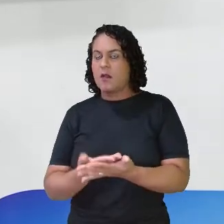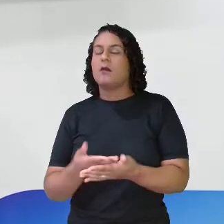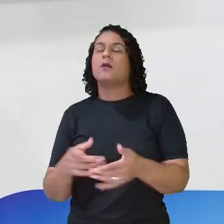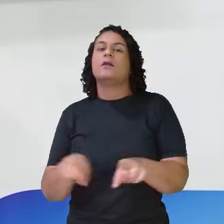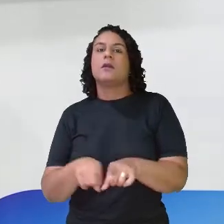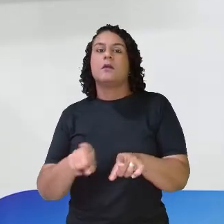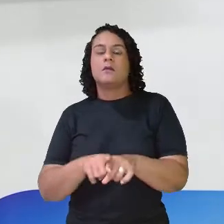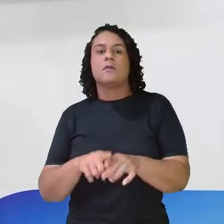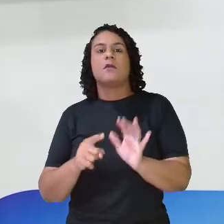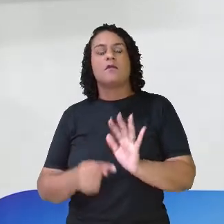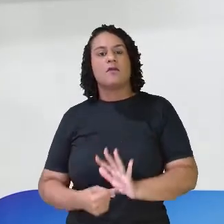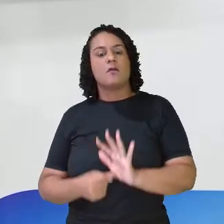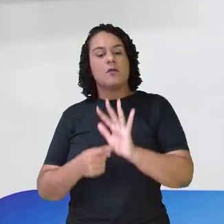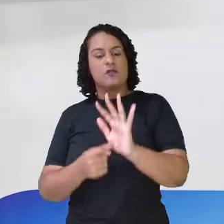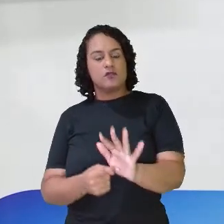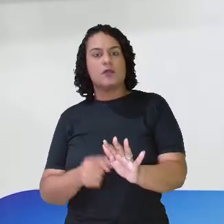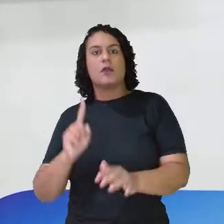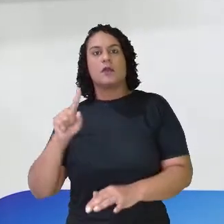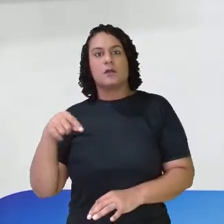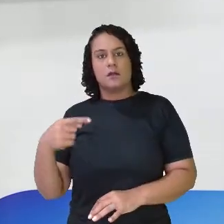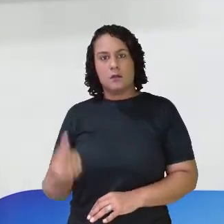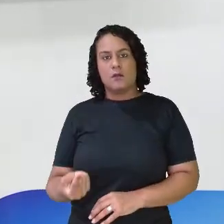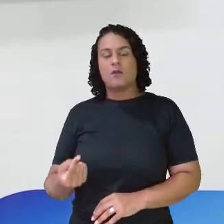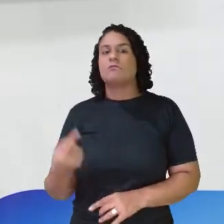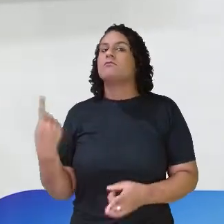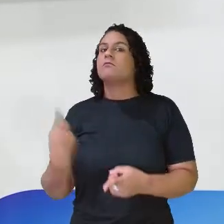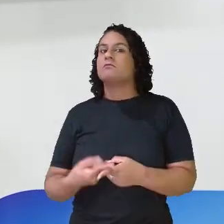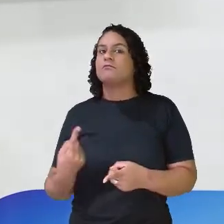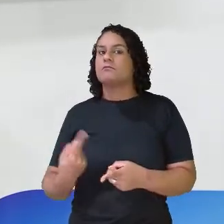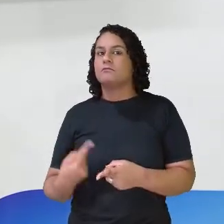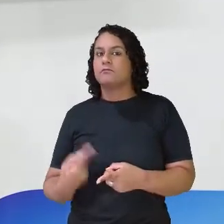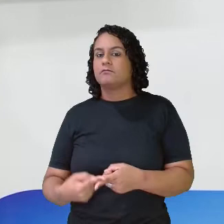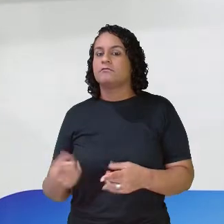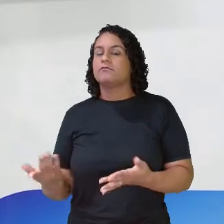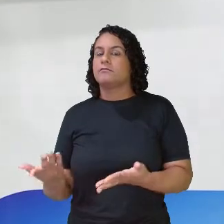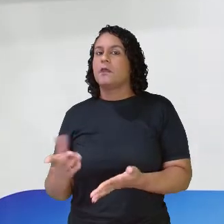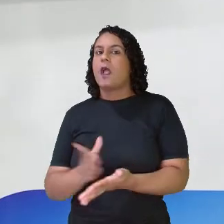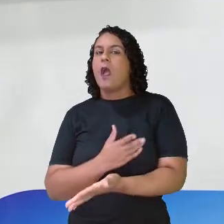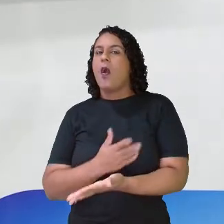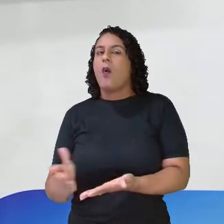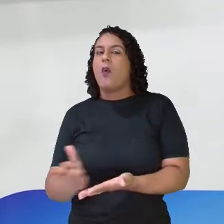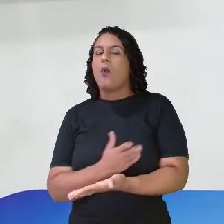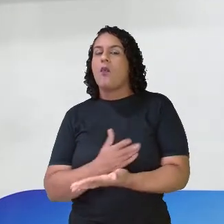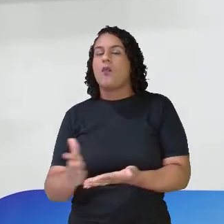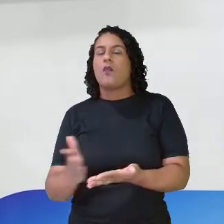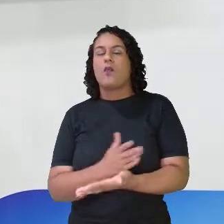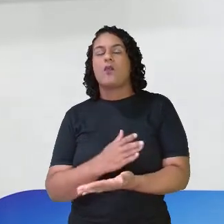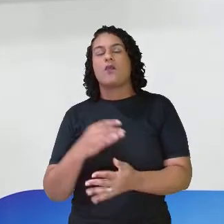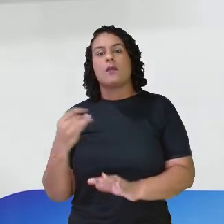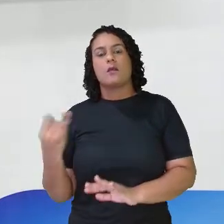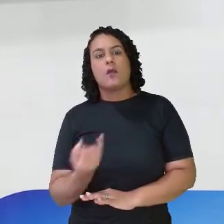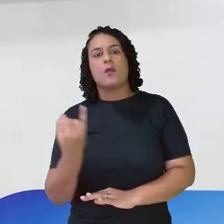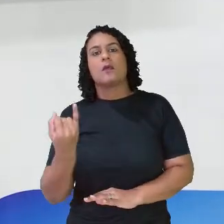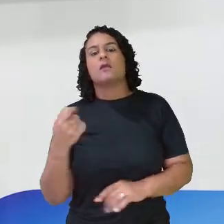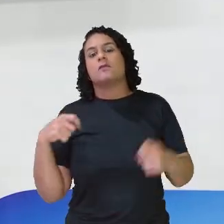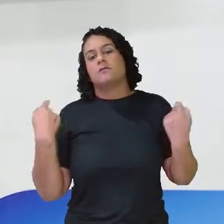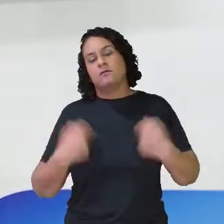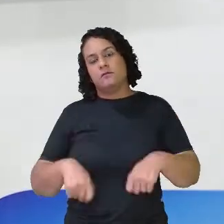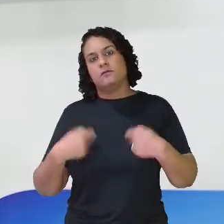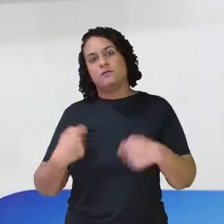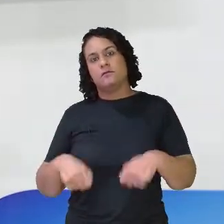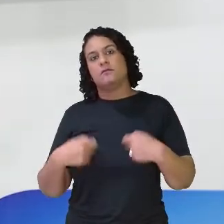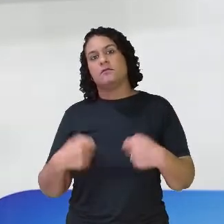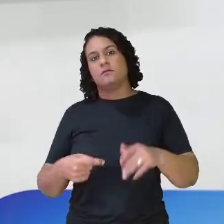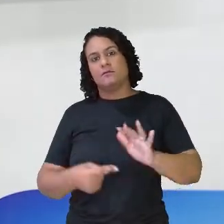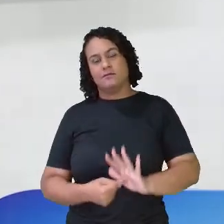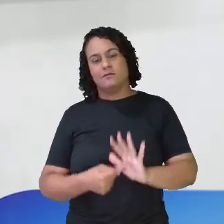de volta a nossa aula de pirâmide já já. Por quê? Existem alguns destaques em relação a isso que precisam ser